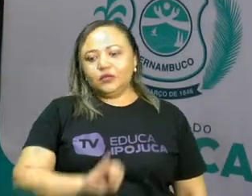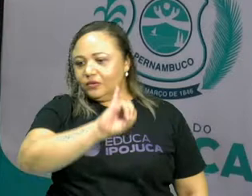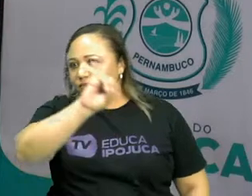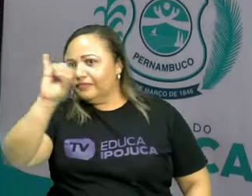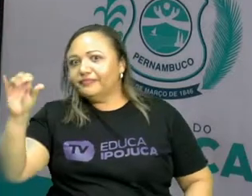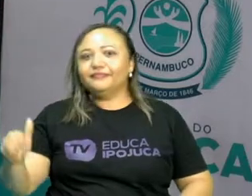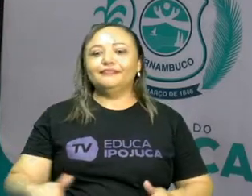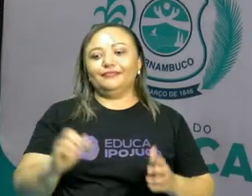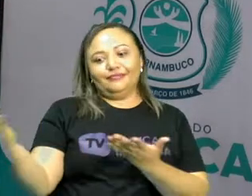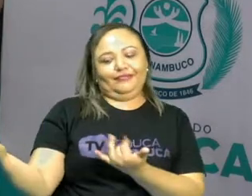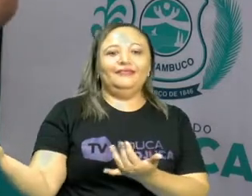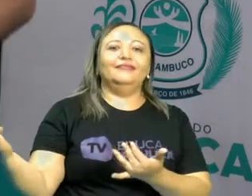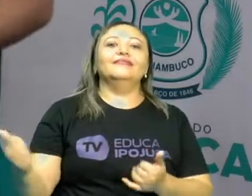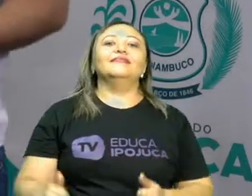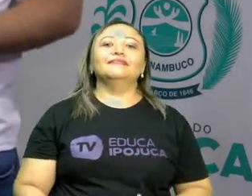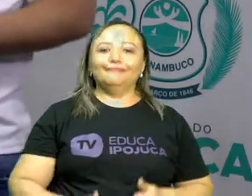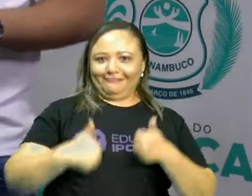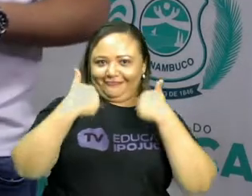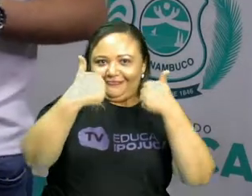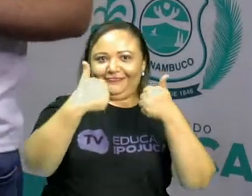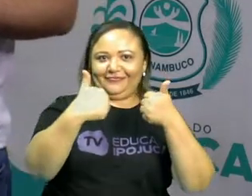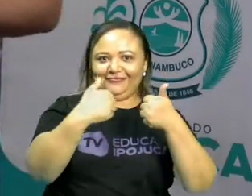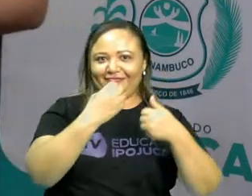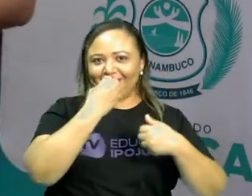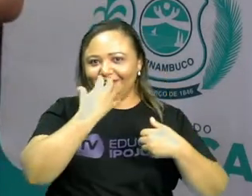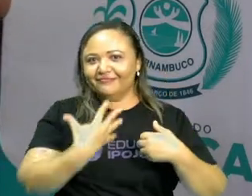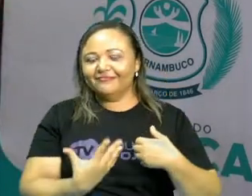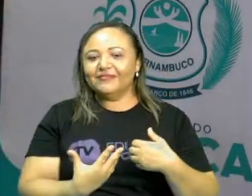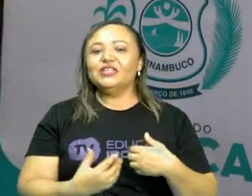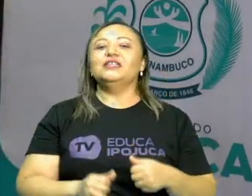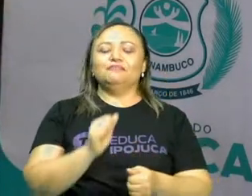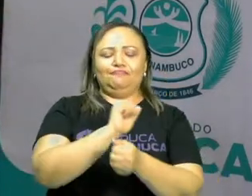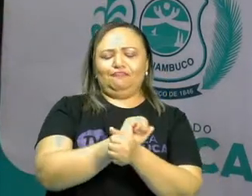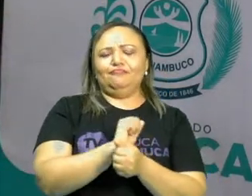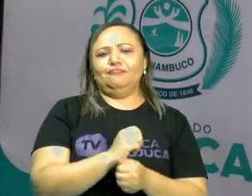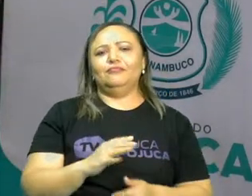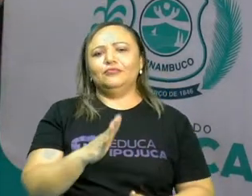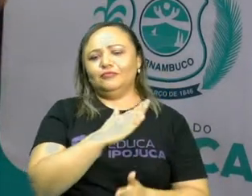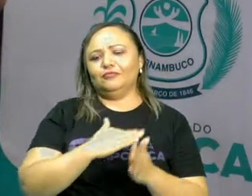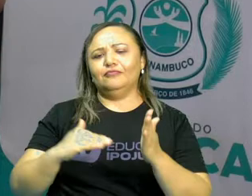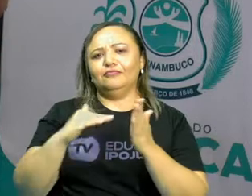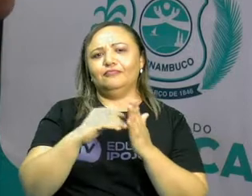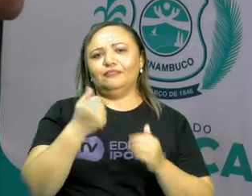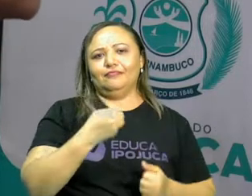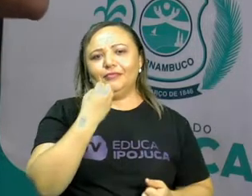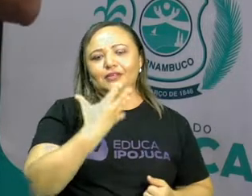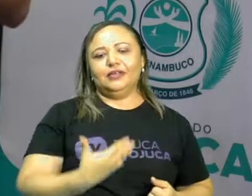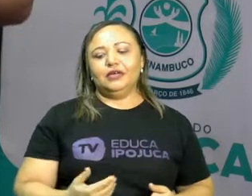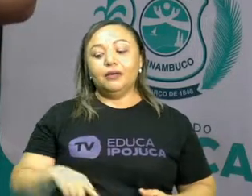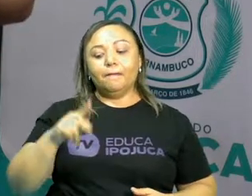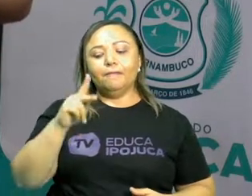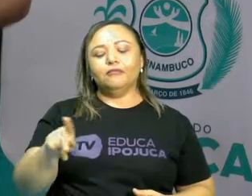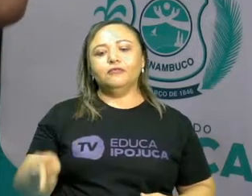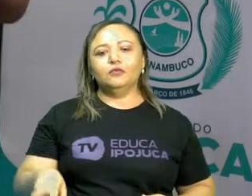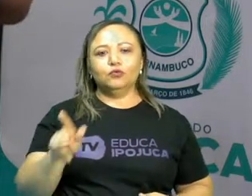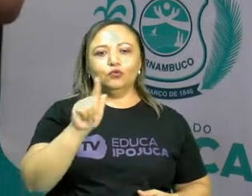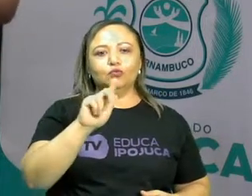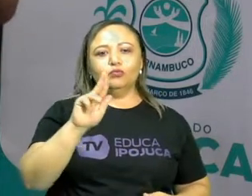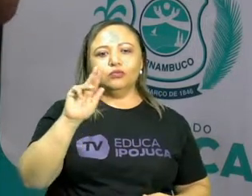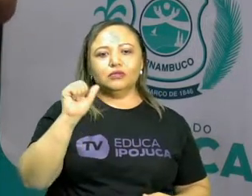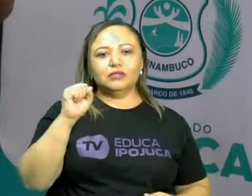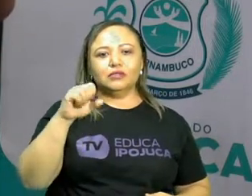o Olá jovens como é que estão vocês Espero que estejam todos bem aqui o professor estão falando